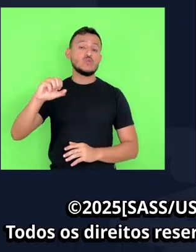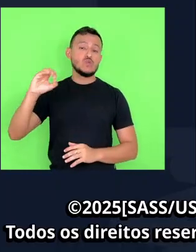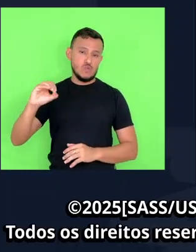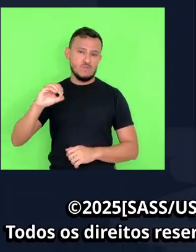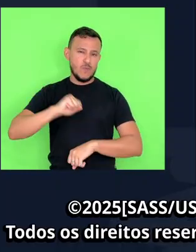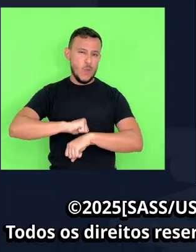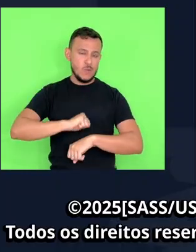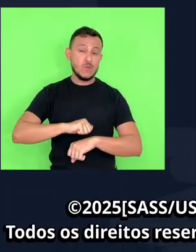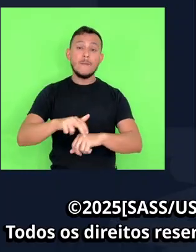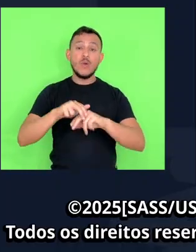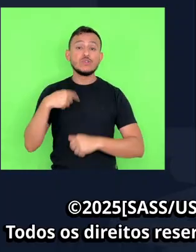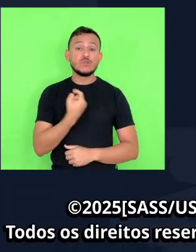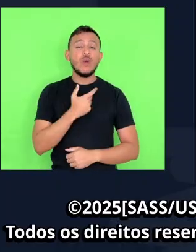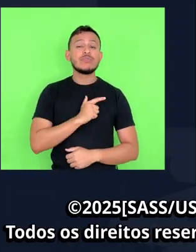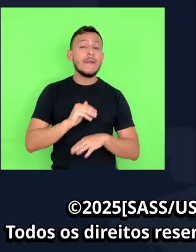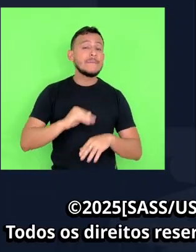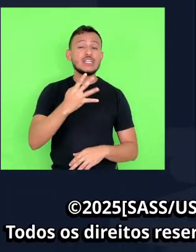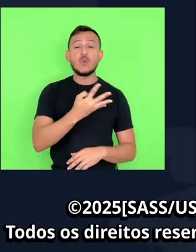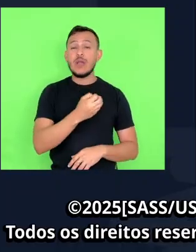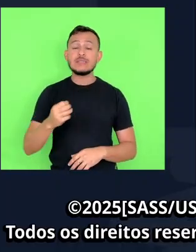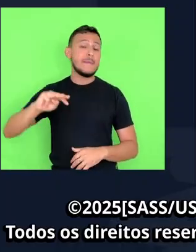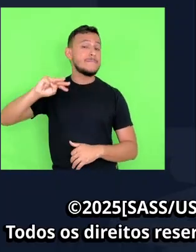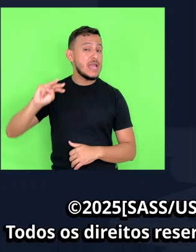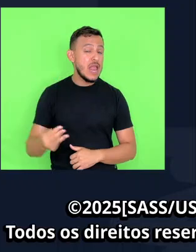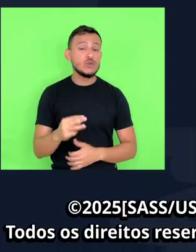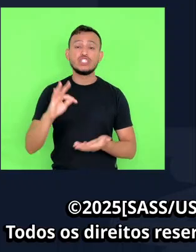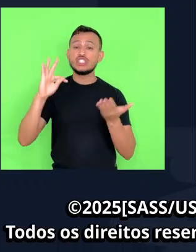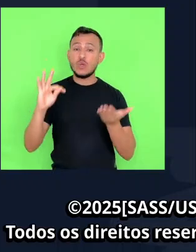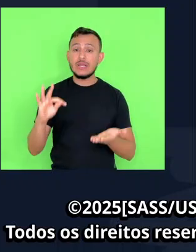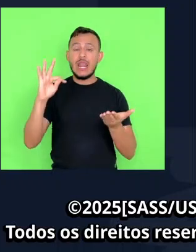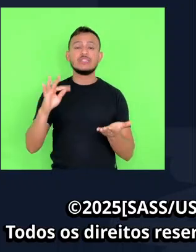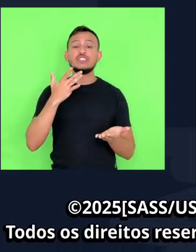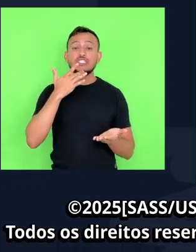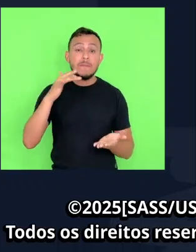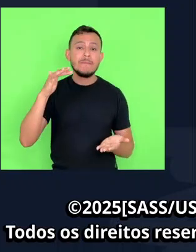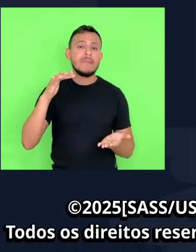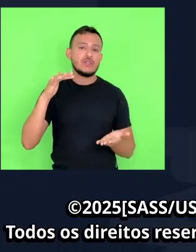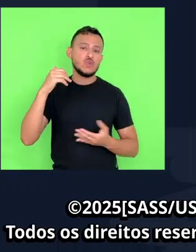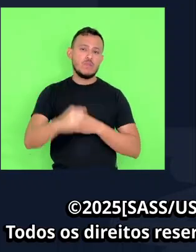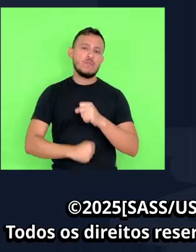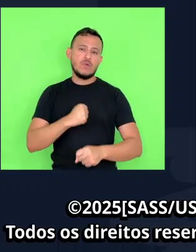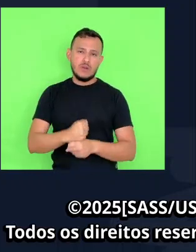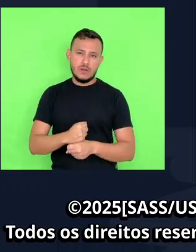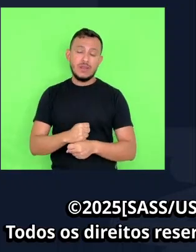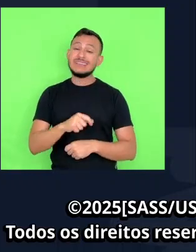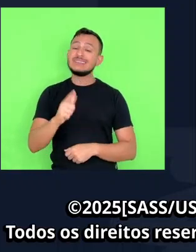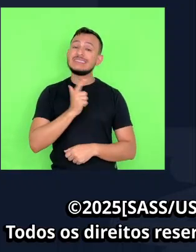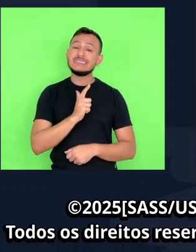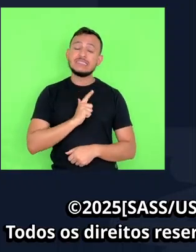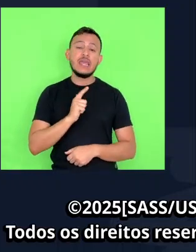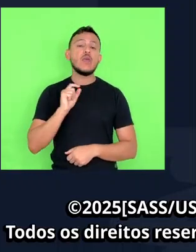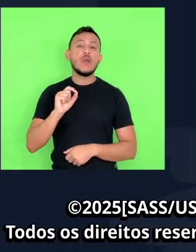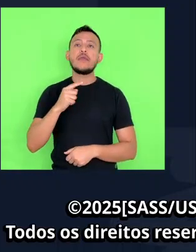Nós produzimos mais de 400 milhões de toneladas de plástico por ano. Isso tem